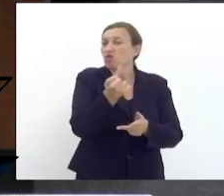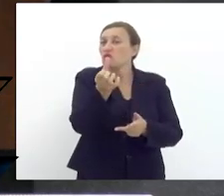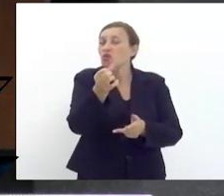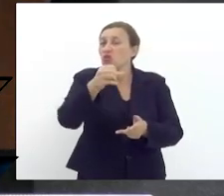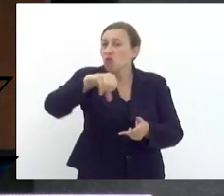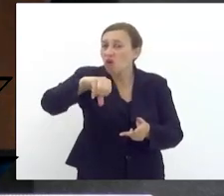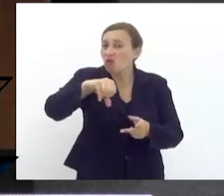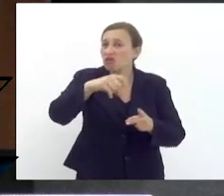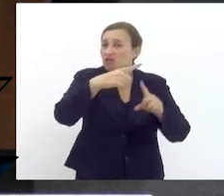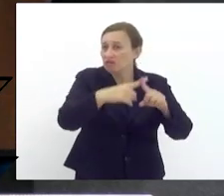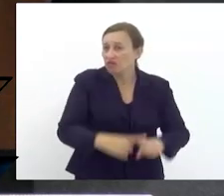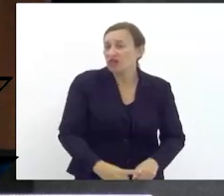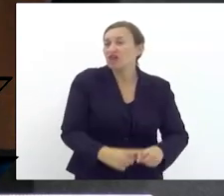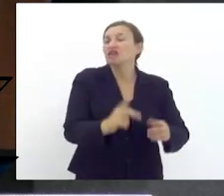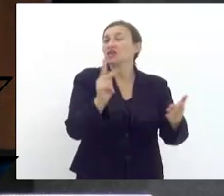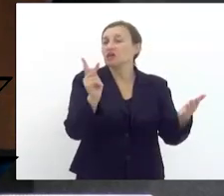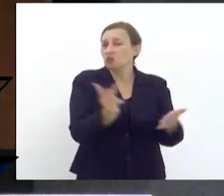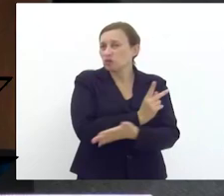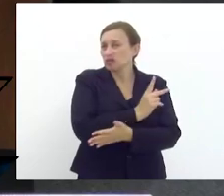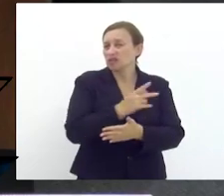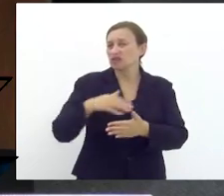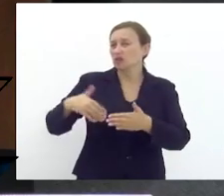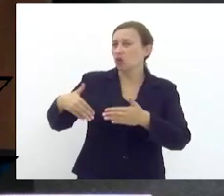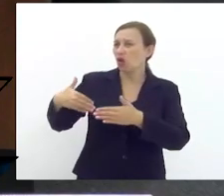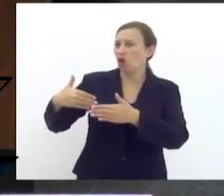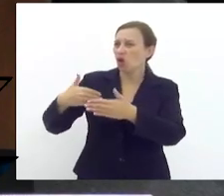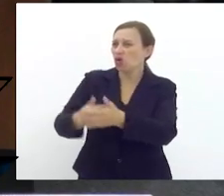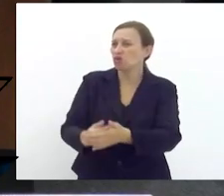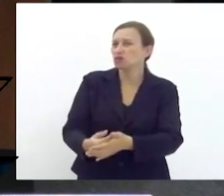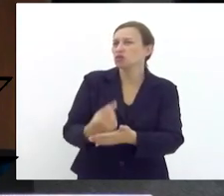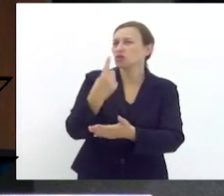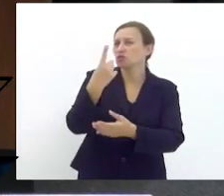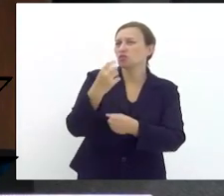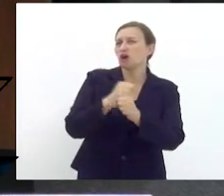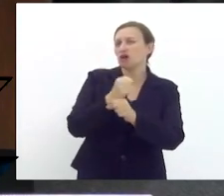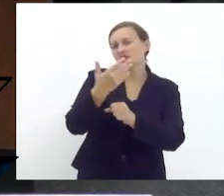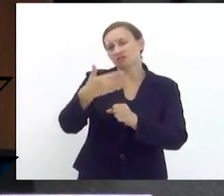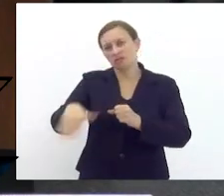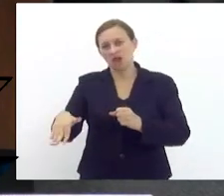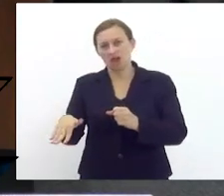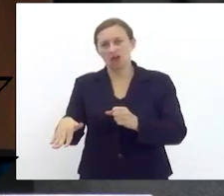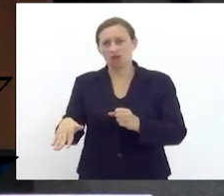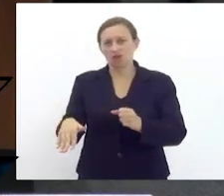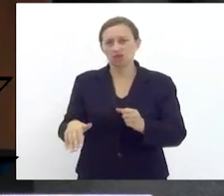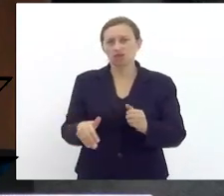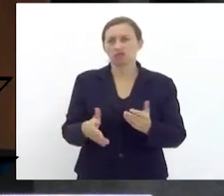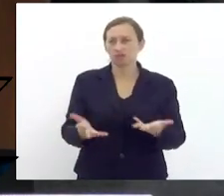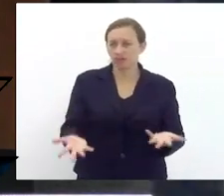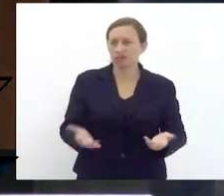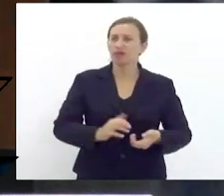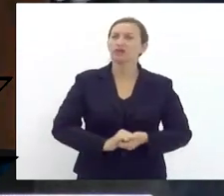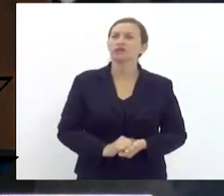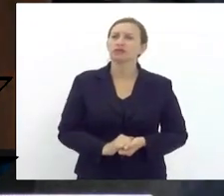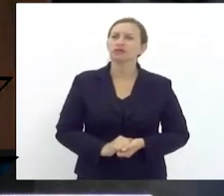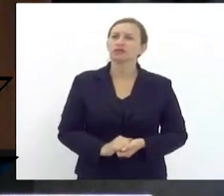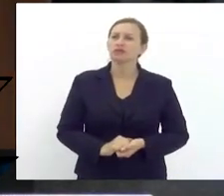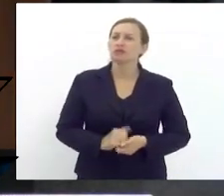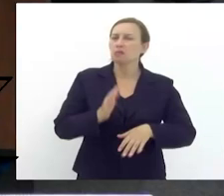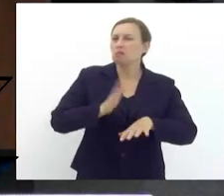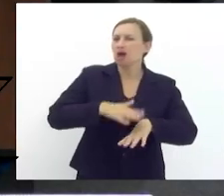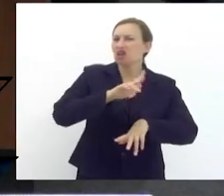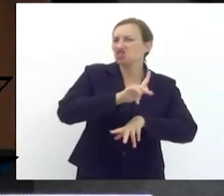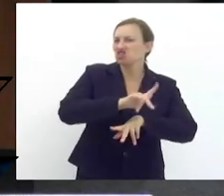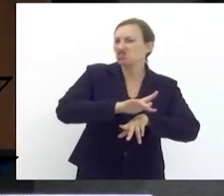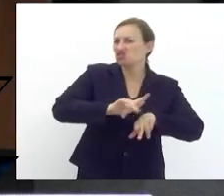ao longo do último um ano e meio que perpassou os mais